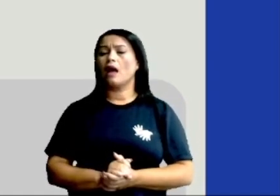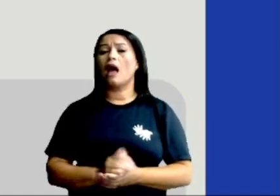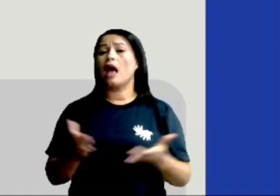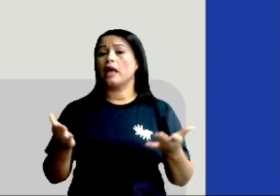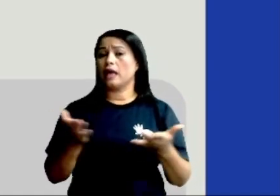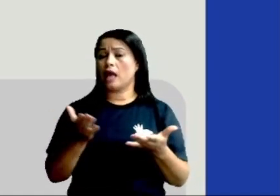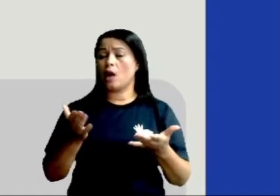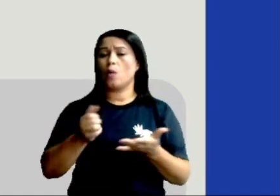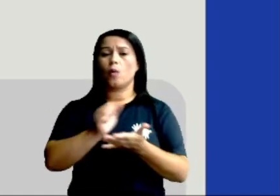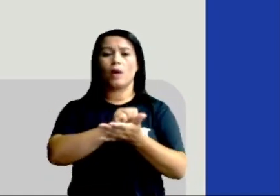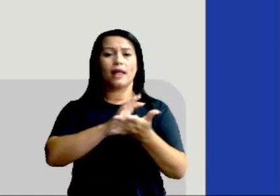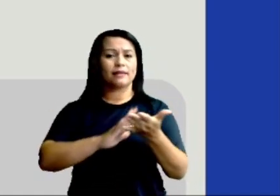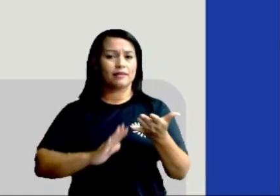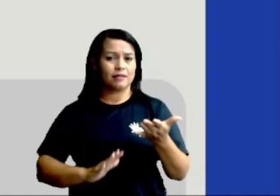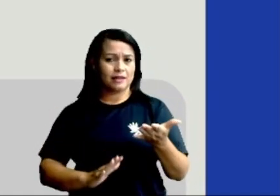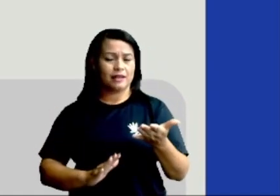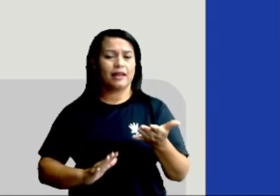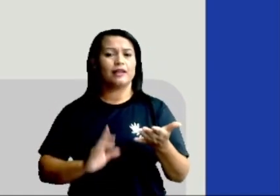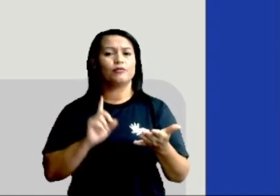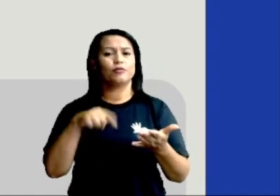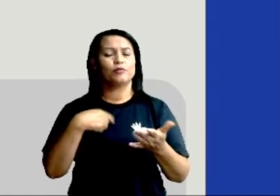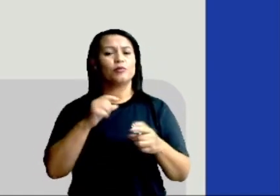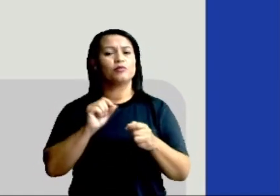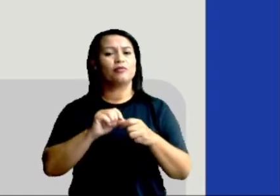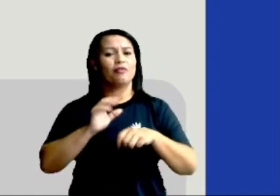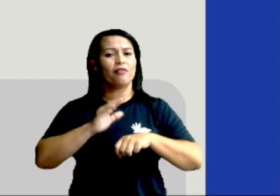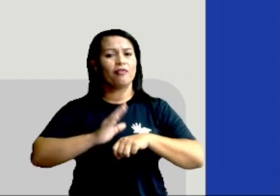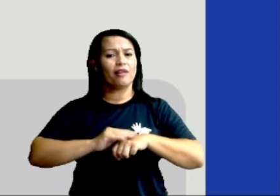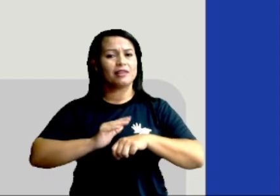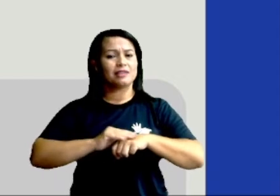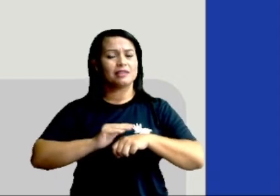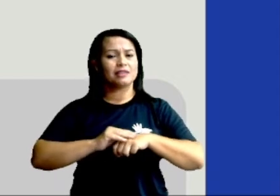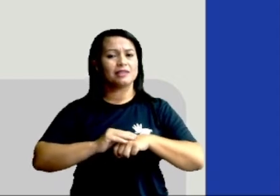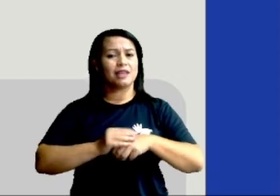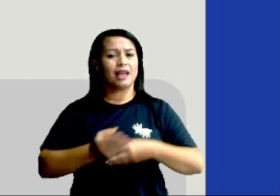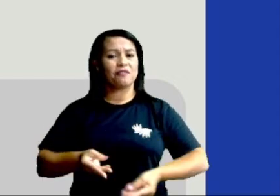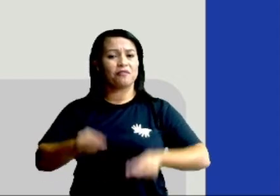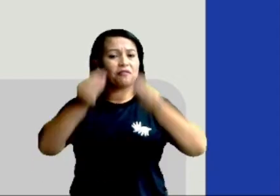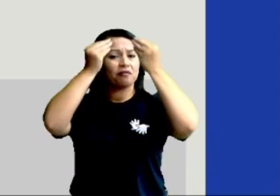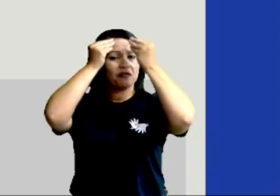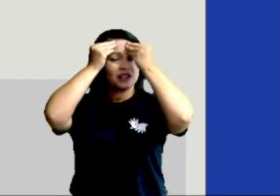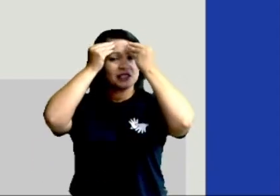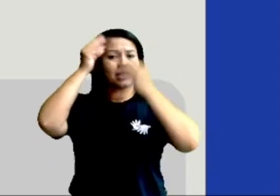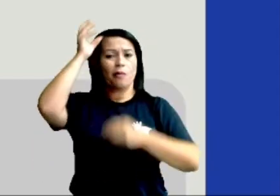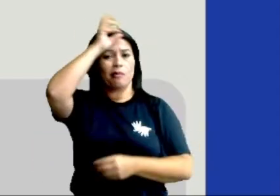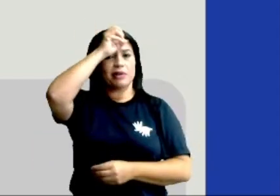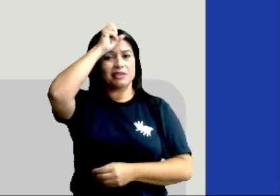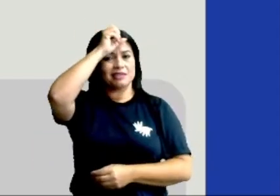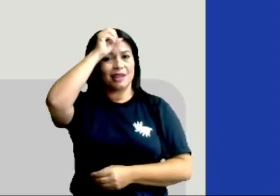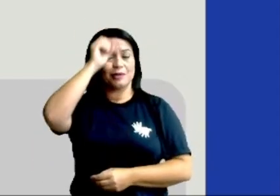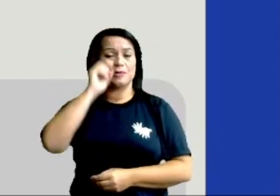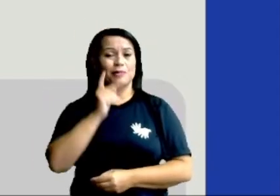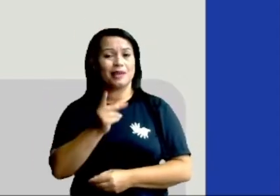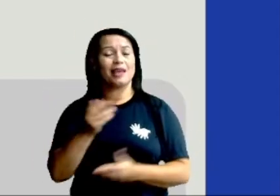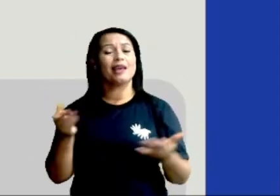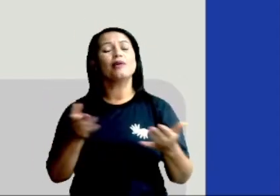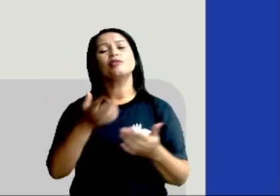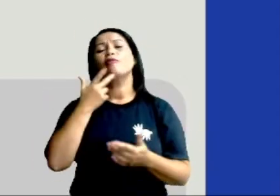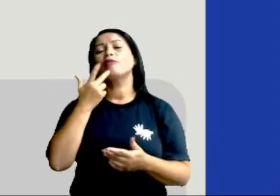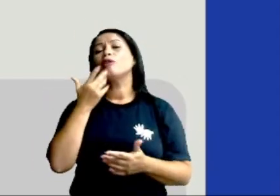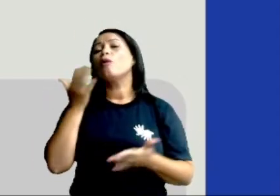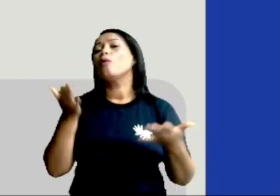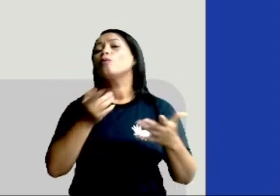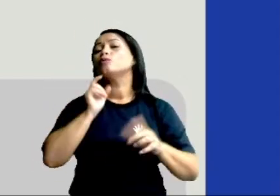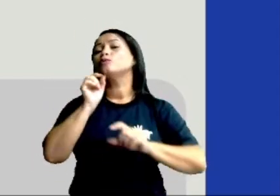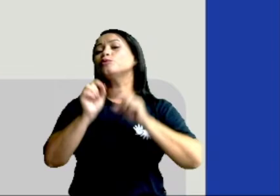E agora a gente tem aqui uma atividade para a gente fixar esse conhecimento, tá? Então a gente falou aqui